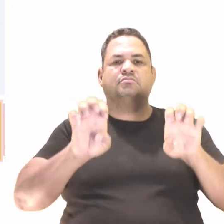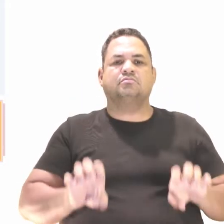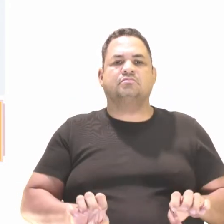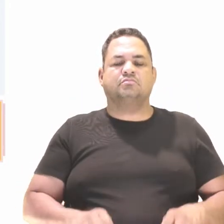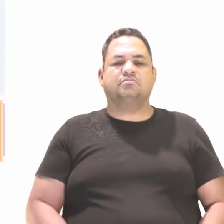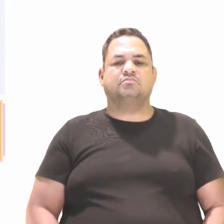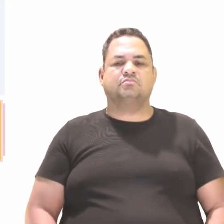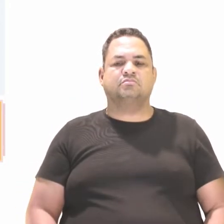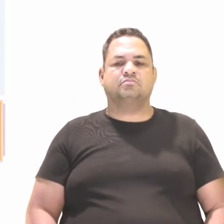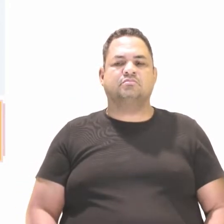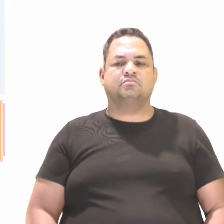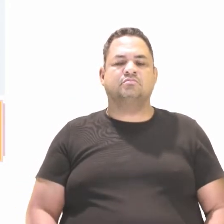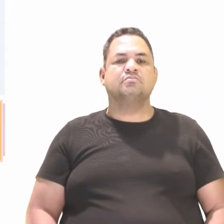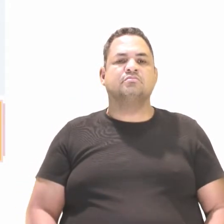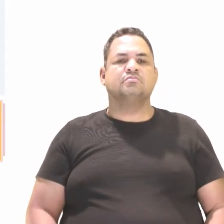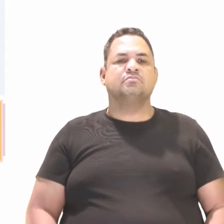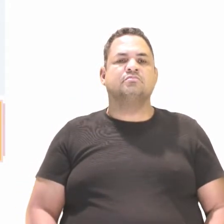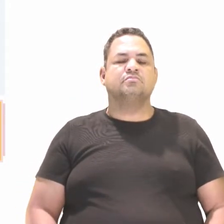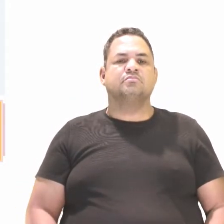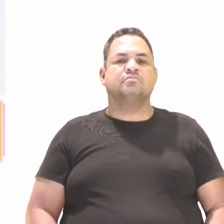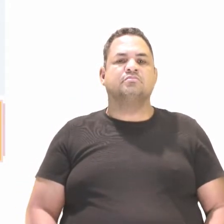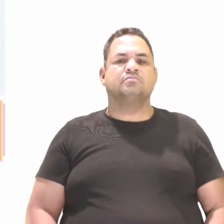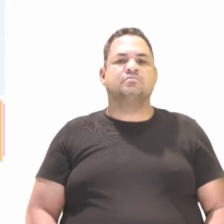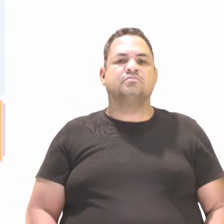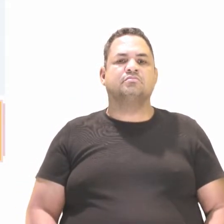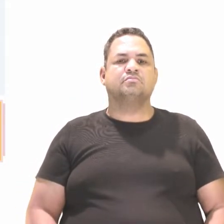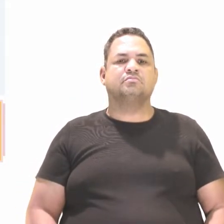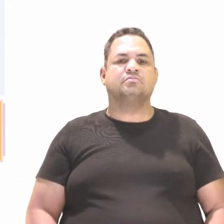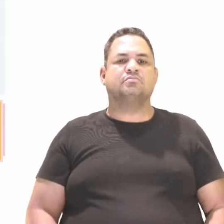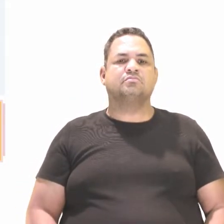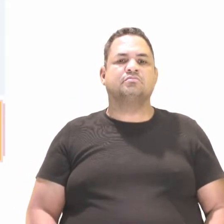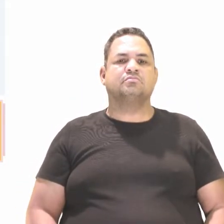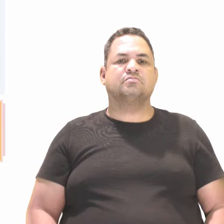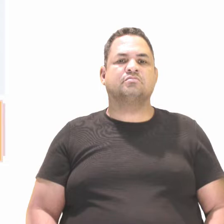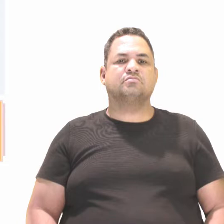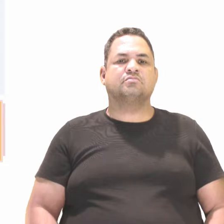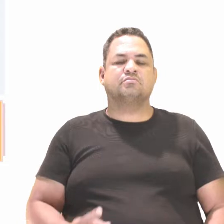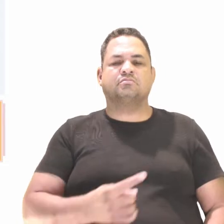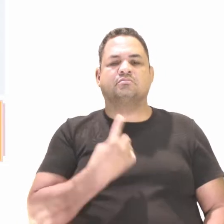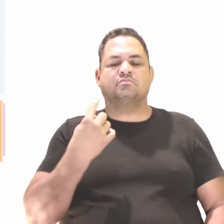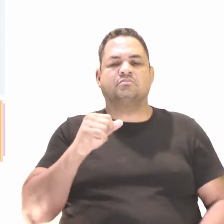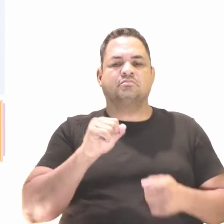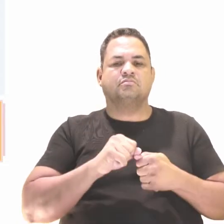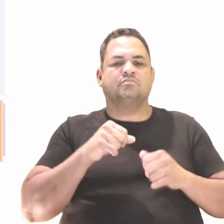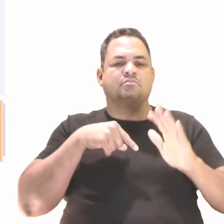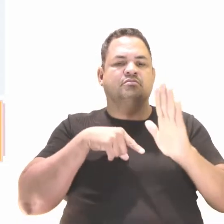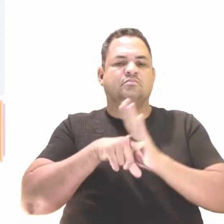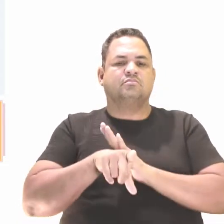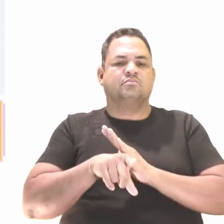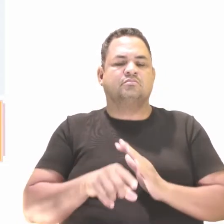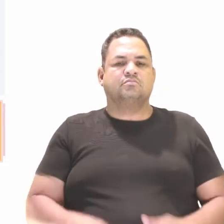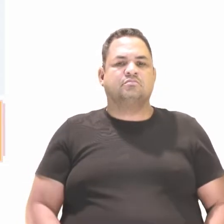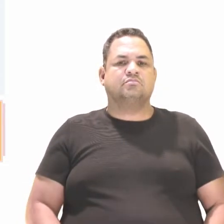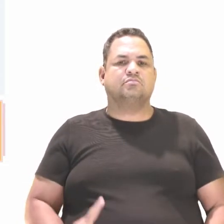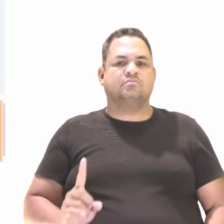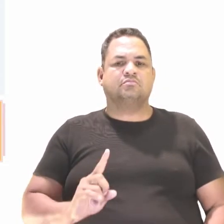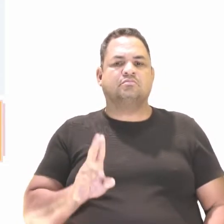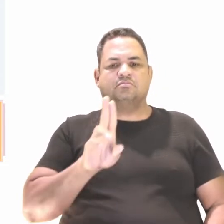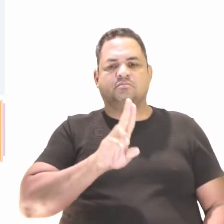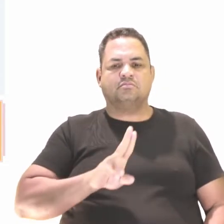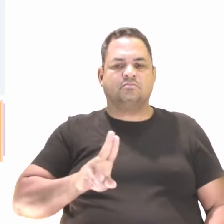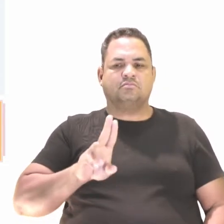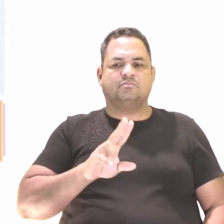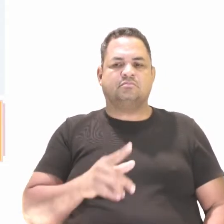de would like, e que é como a gente faz a pergunta, né, com would na frente, não é somente usado